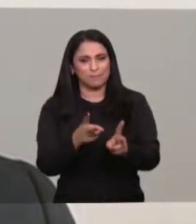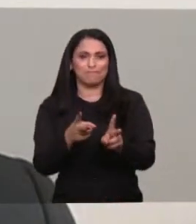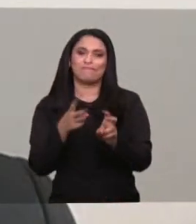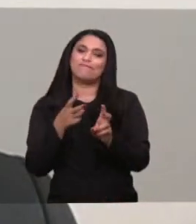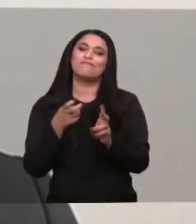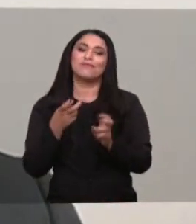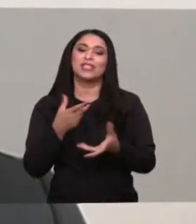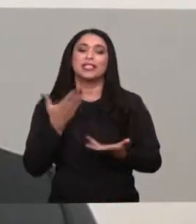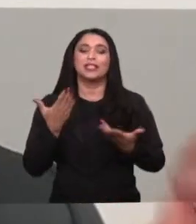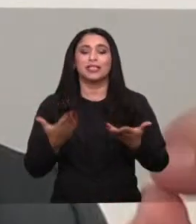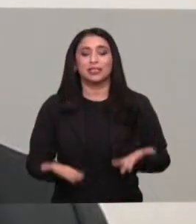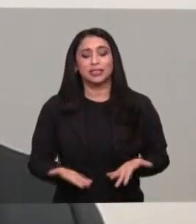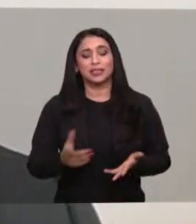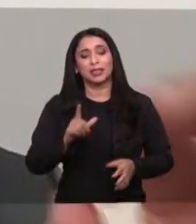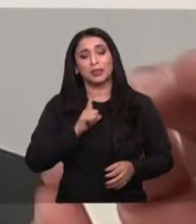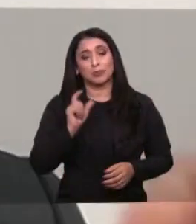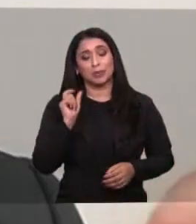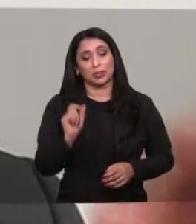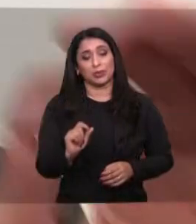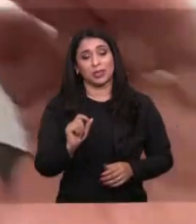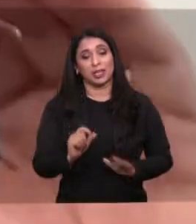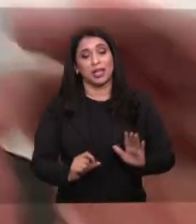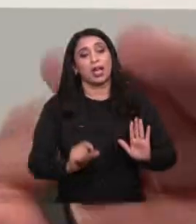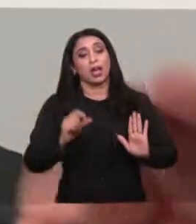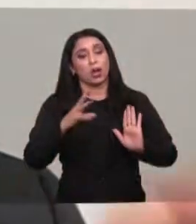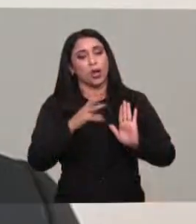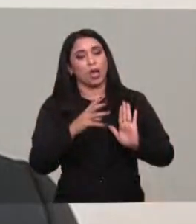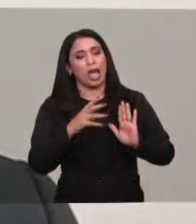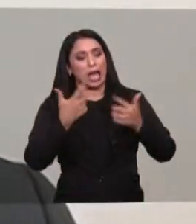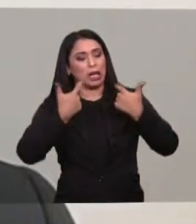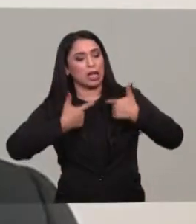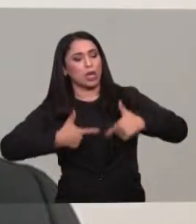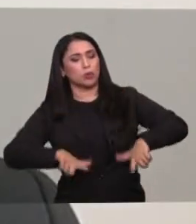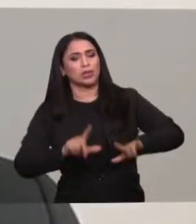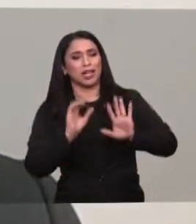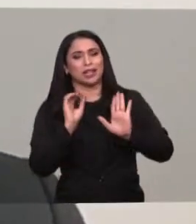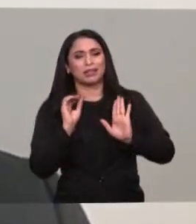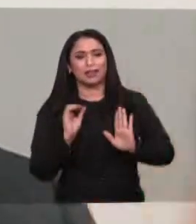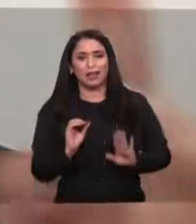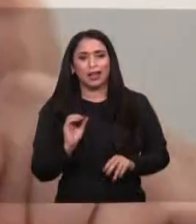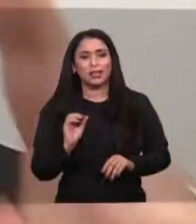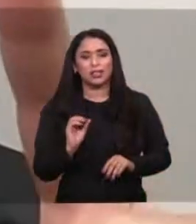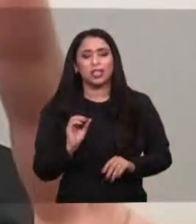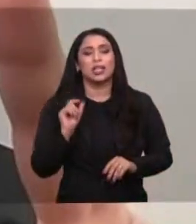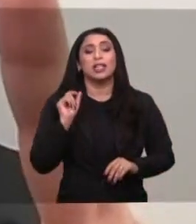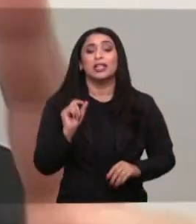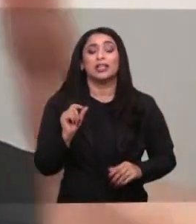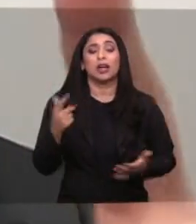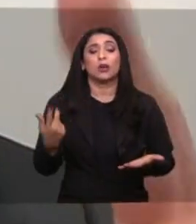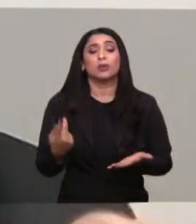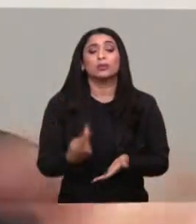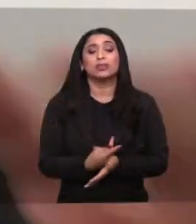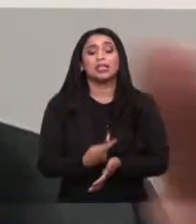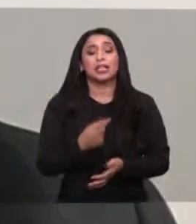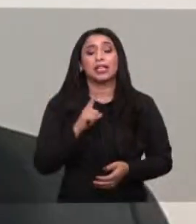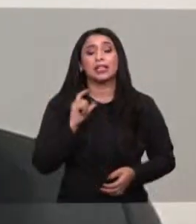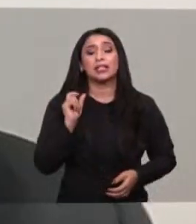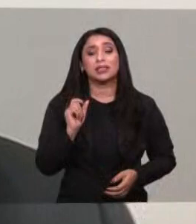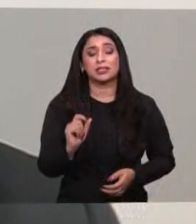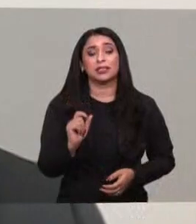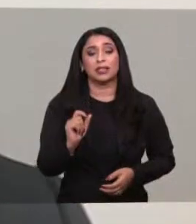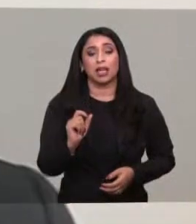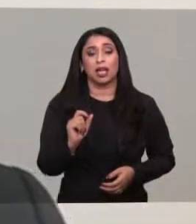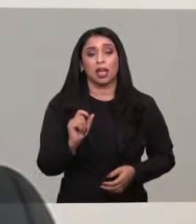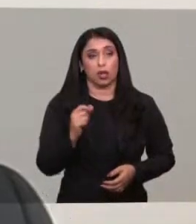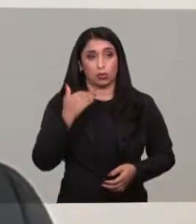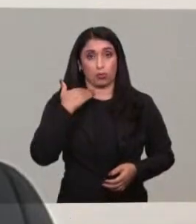percebido na construção do modelo de neutralidade como postura a ser assumida por